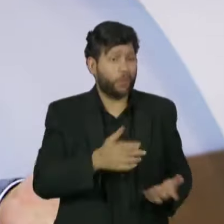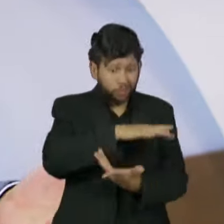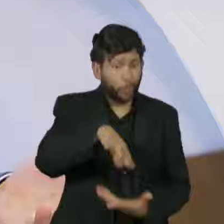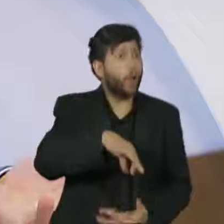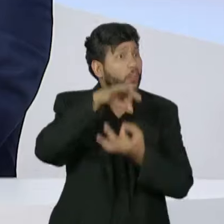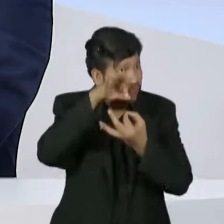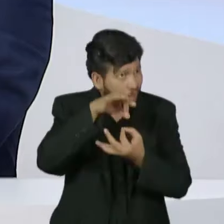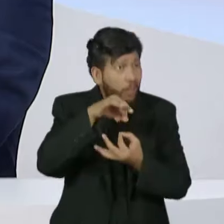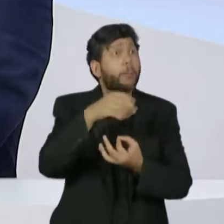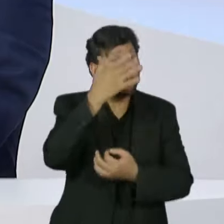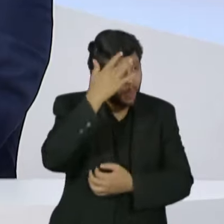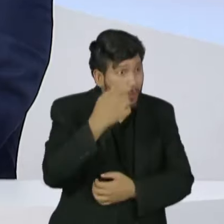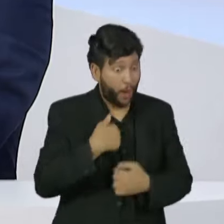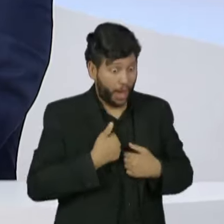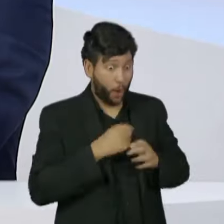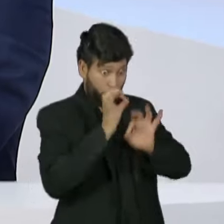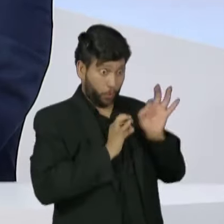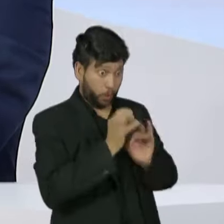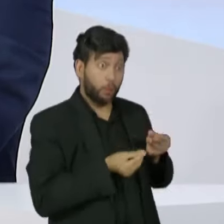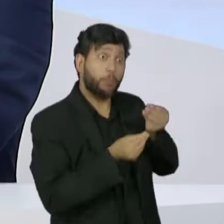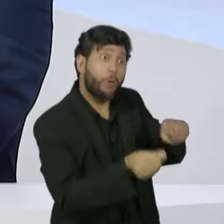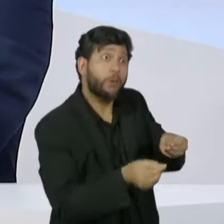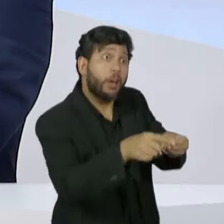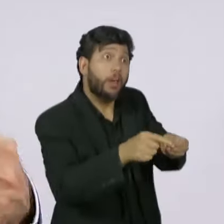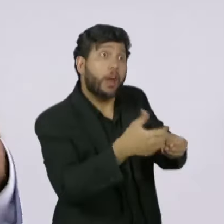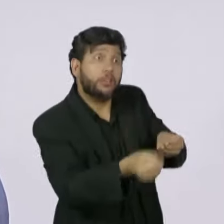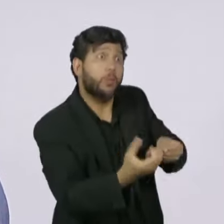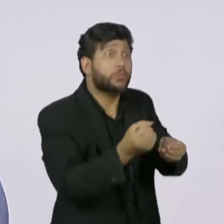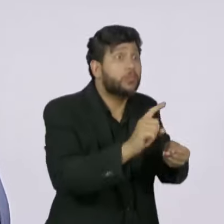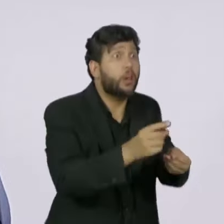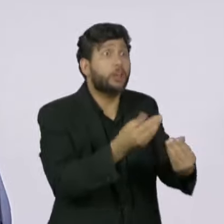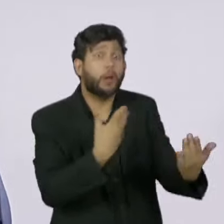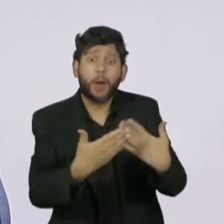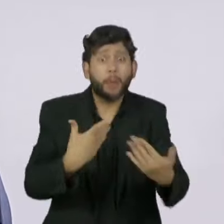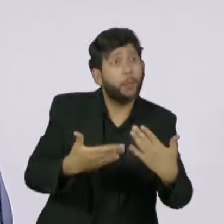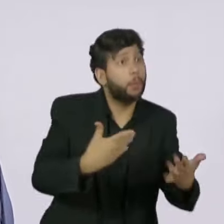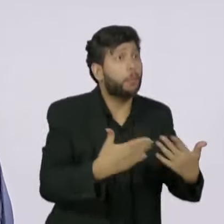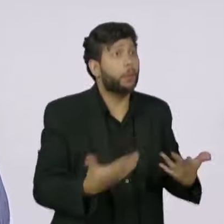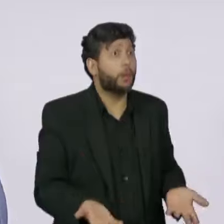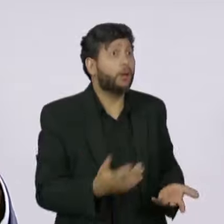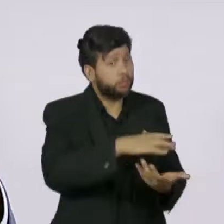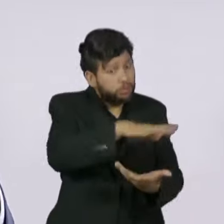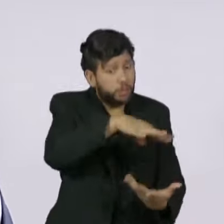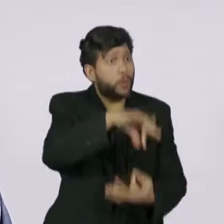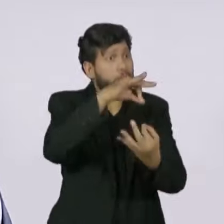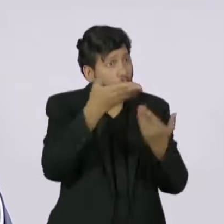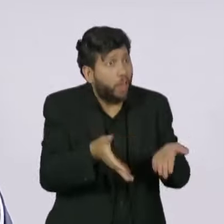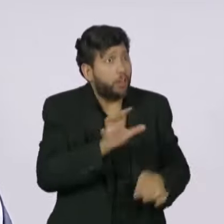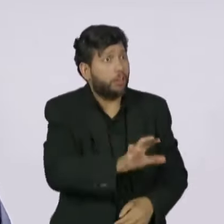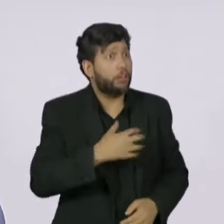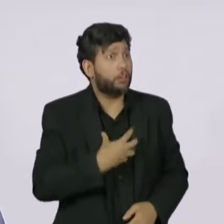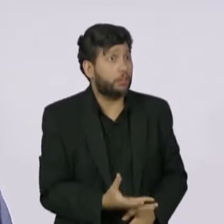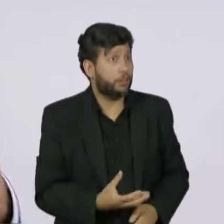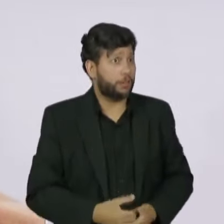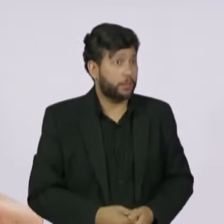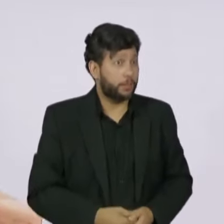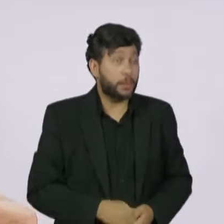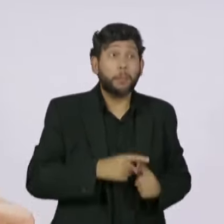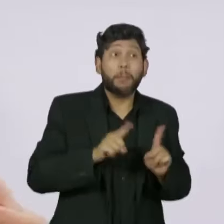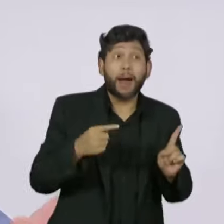que ouvir o outro. Agora, no que me diz respeito, se eu não tivesse muita convicção do que